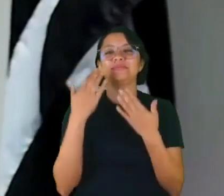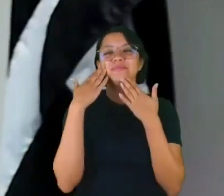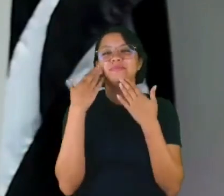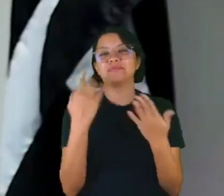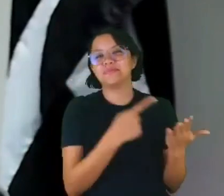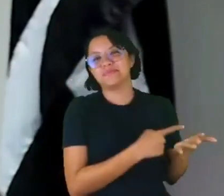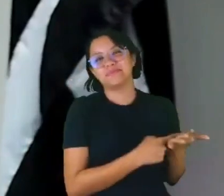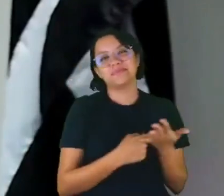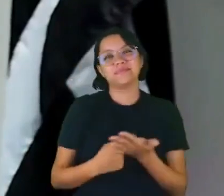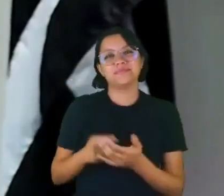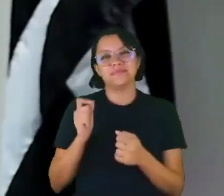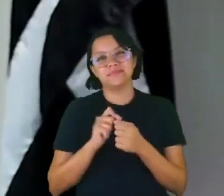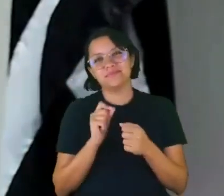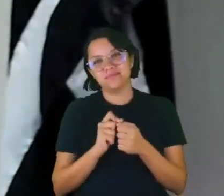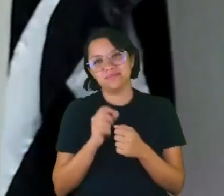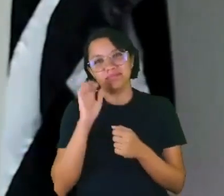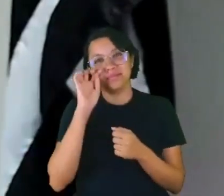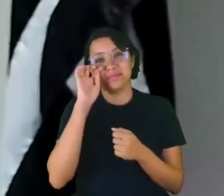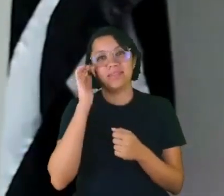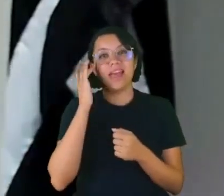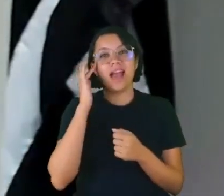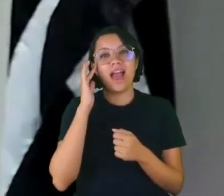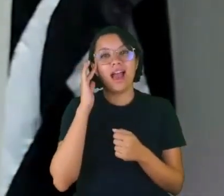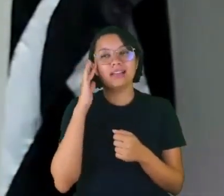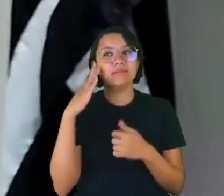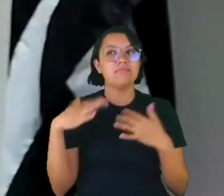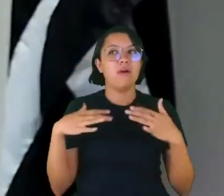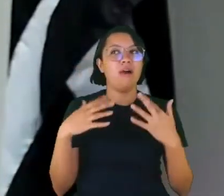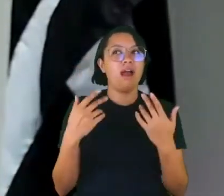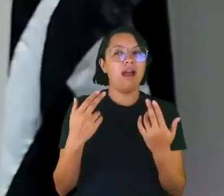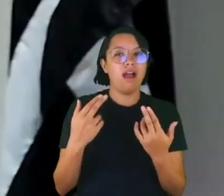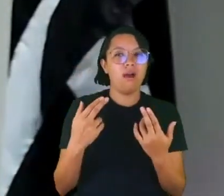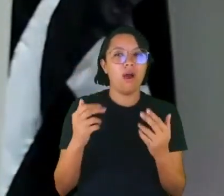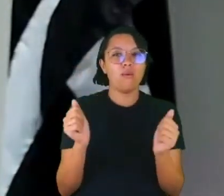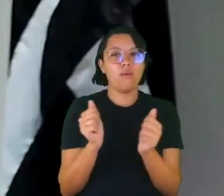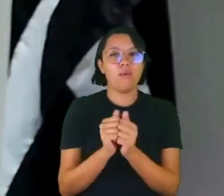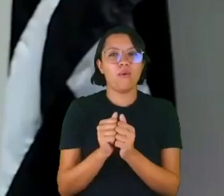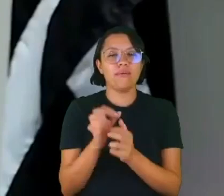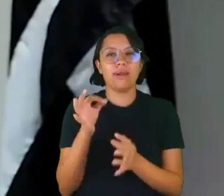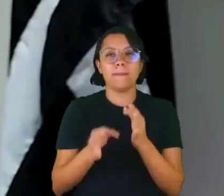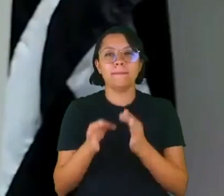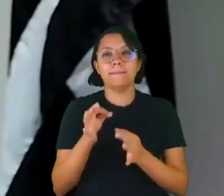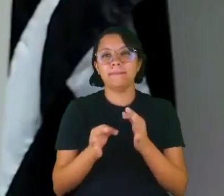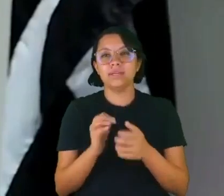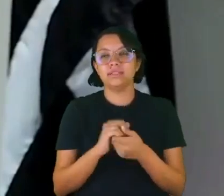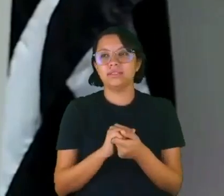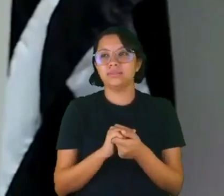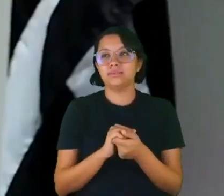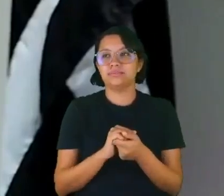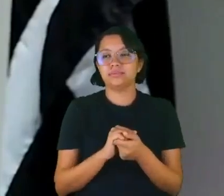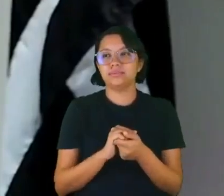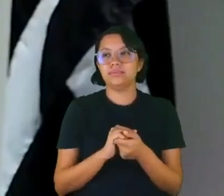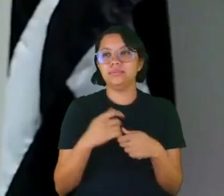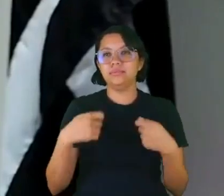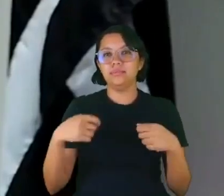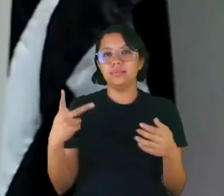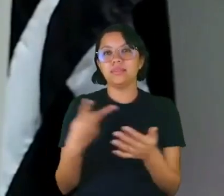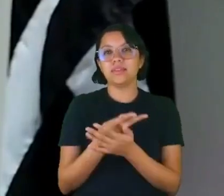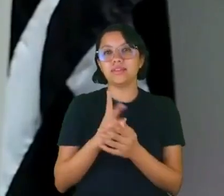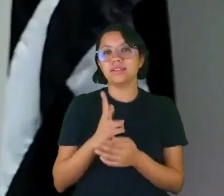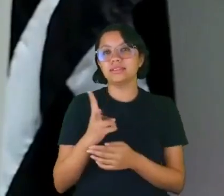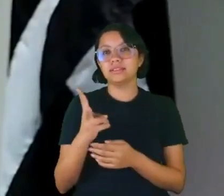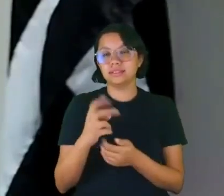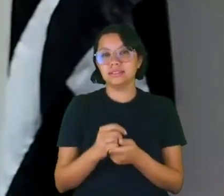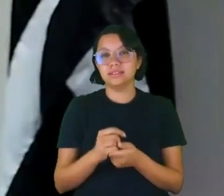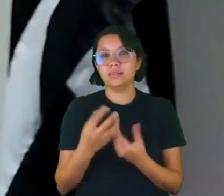magistratura, tem que acontecer sempre, com muita frequência. A magistratura é o